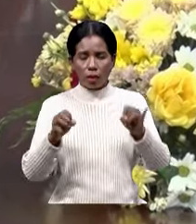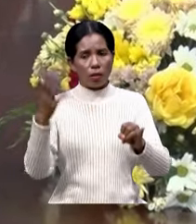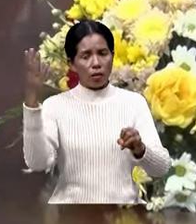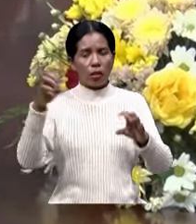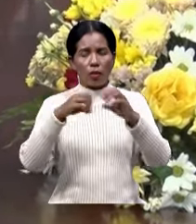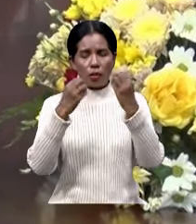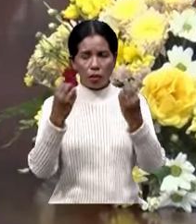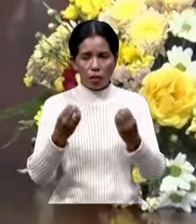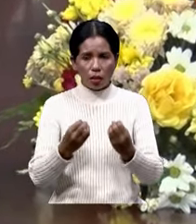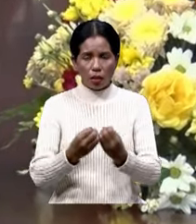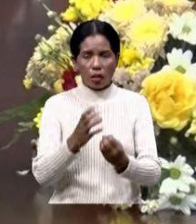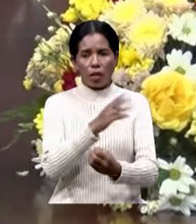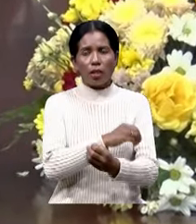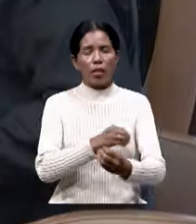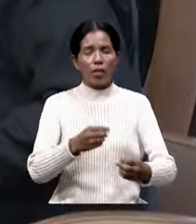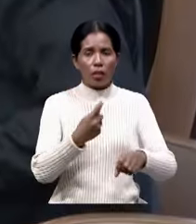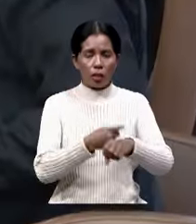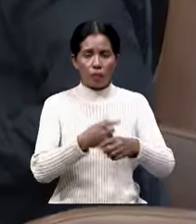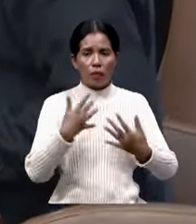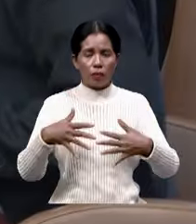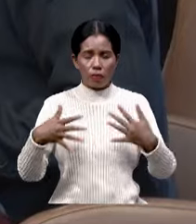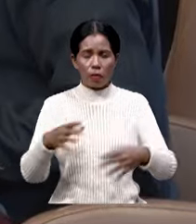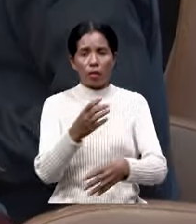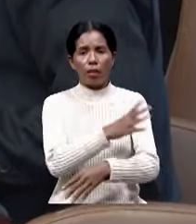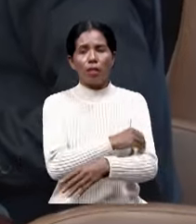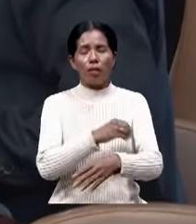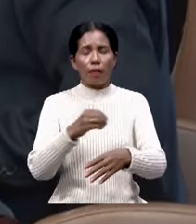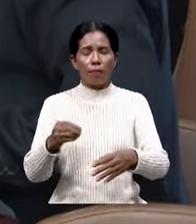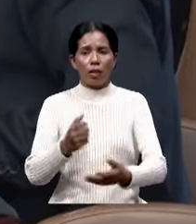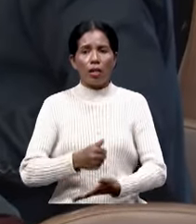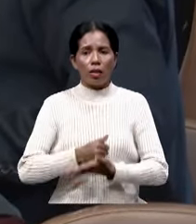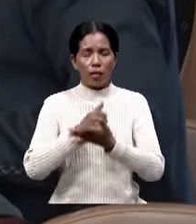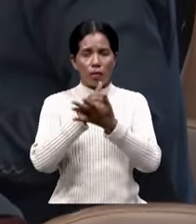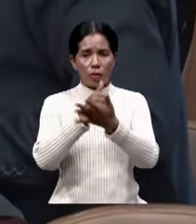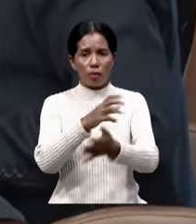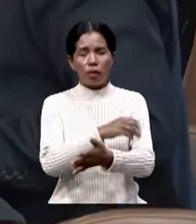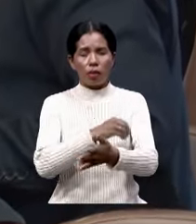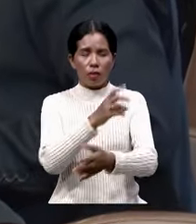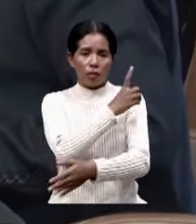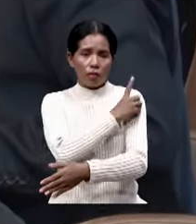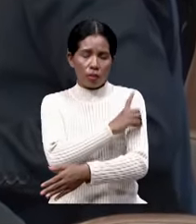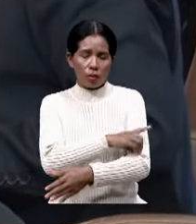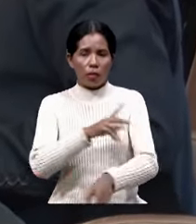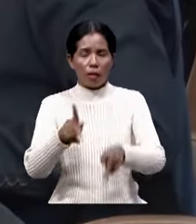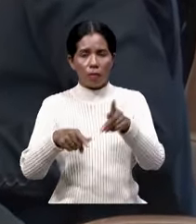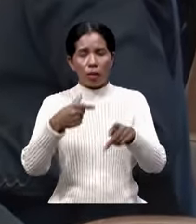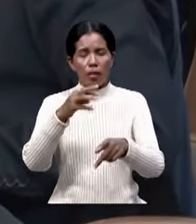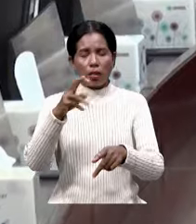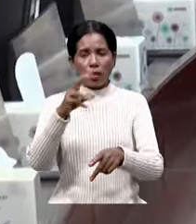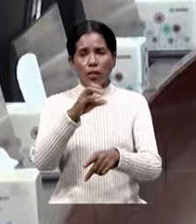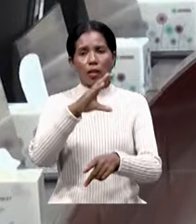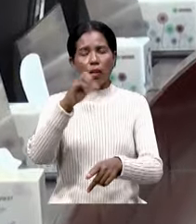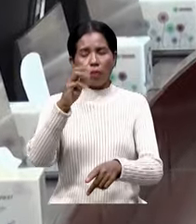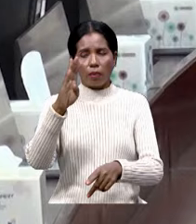organização Resistência Armada contra colonialismo no defesa unificação povo guinense no Cabo Verdeano